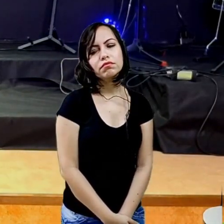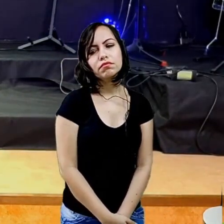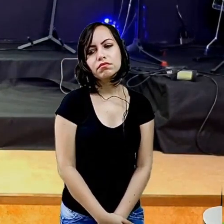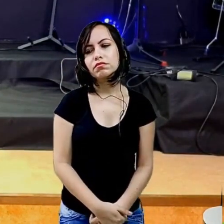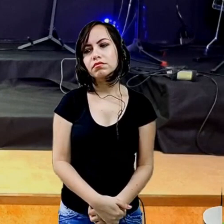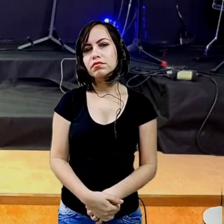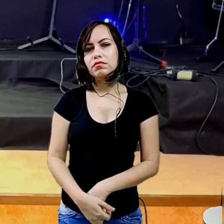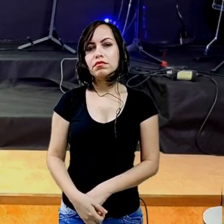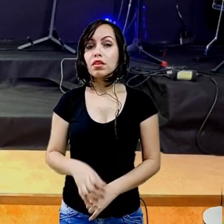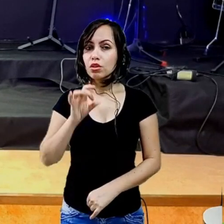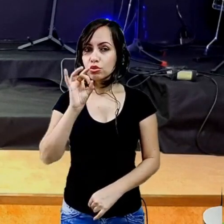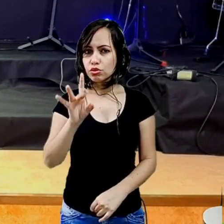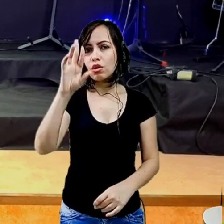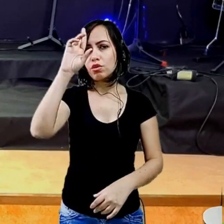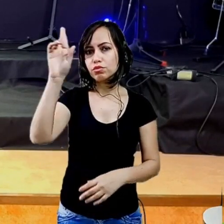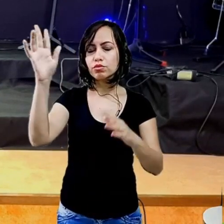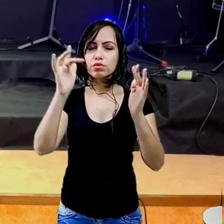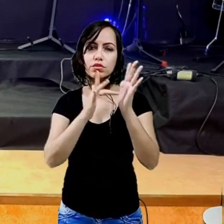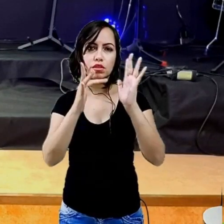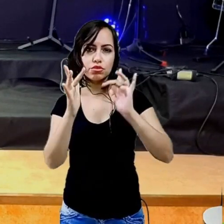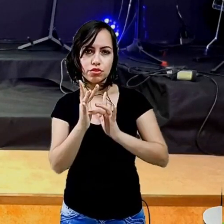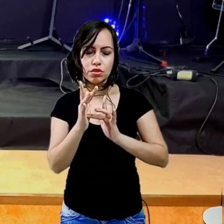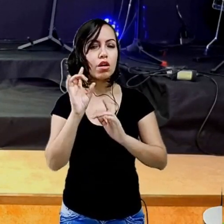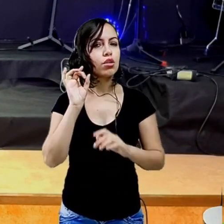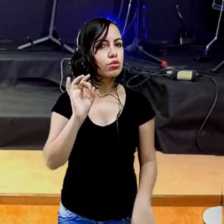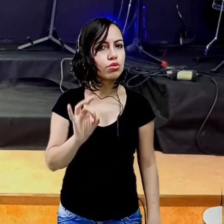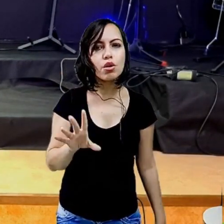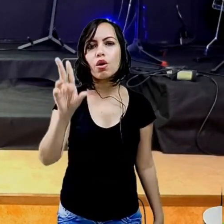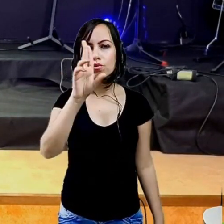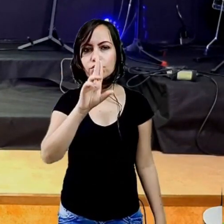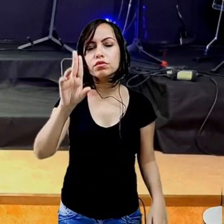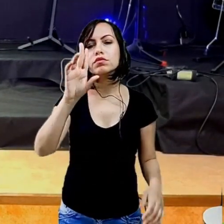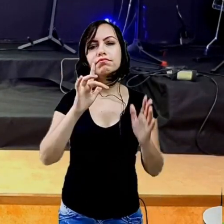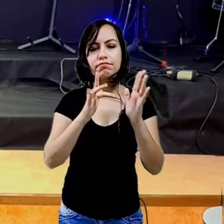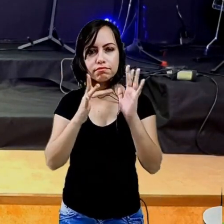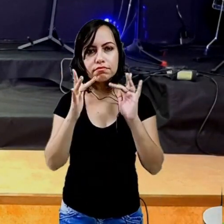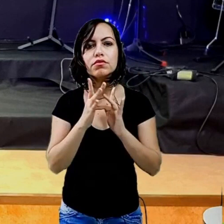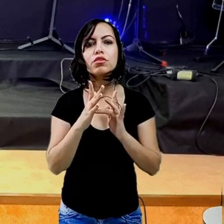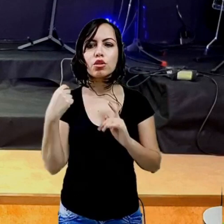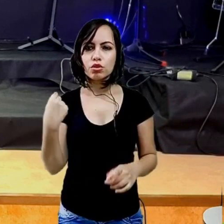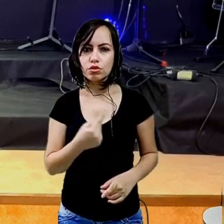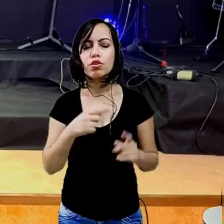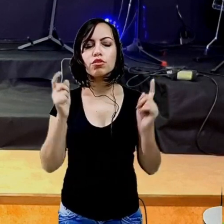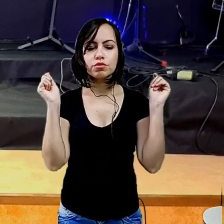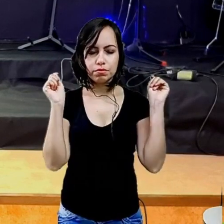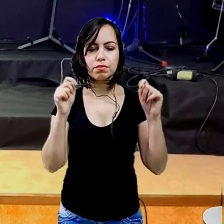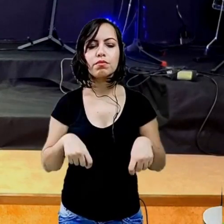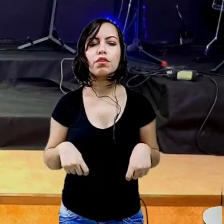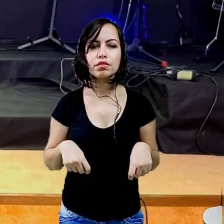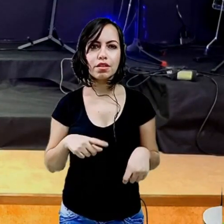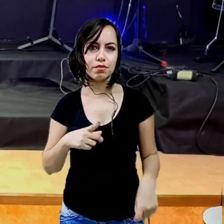Só o Senhor Jesus, só através de Jesus, nós